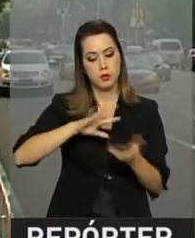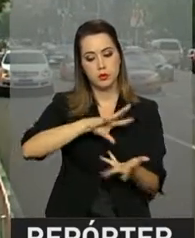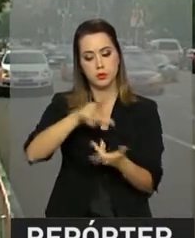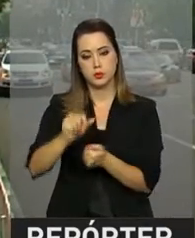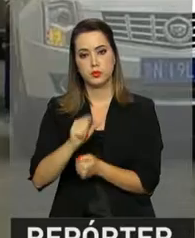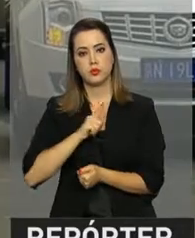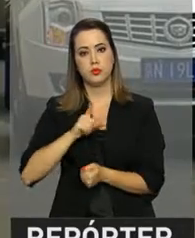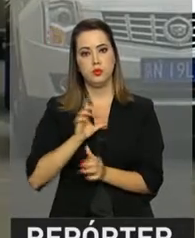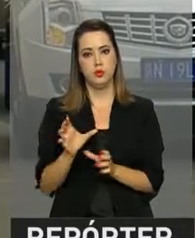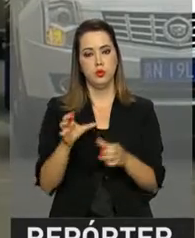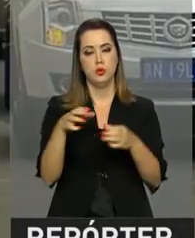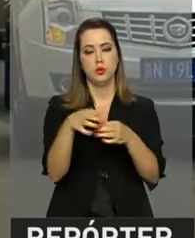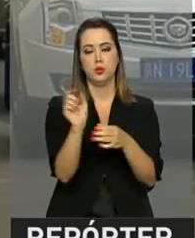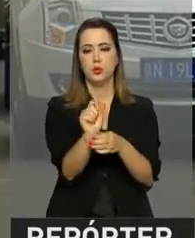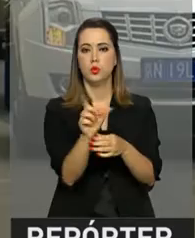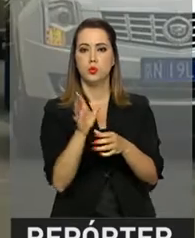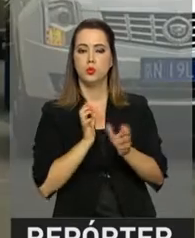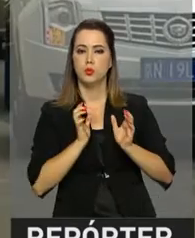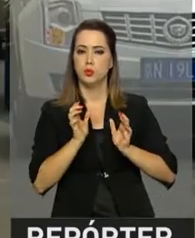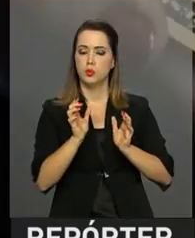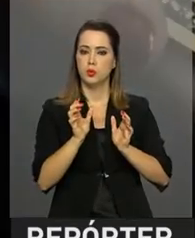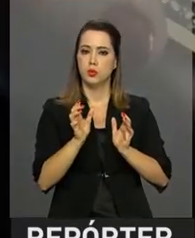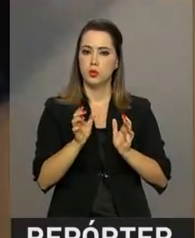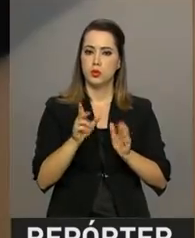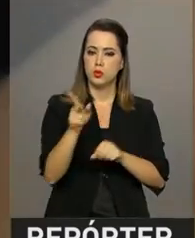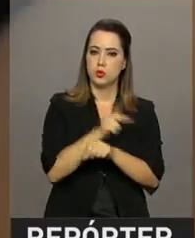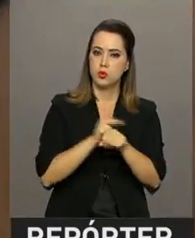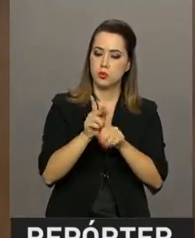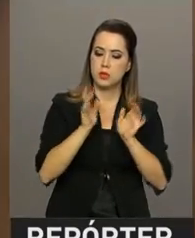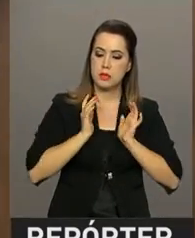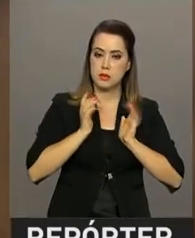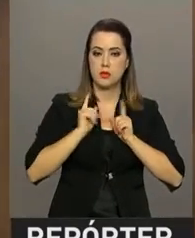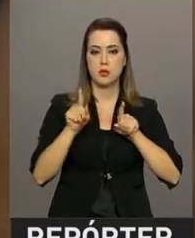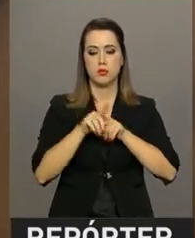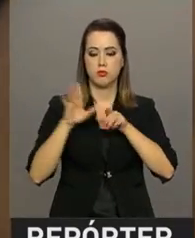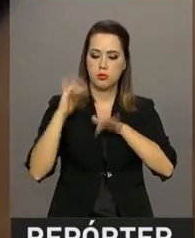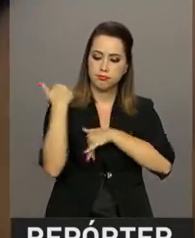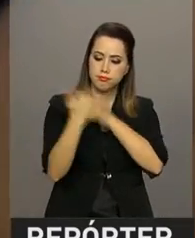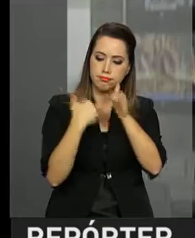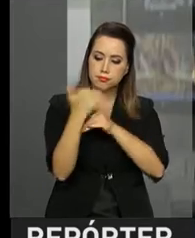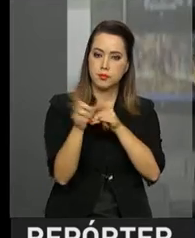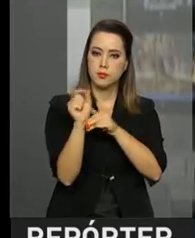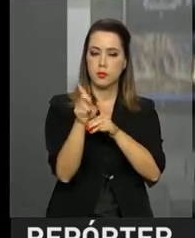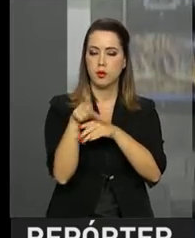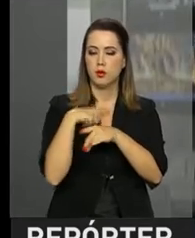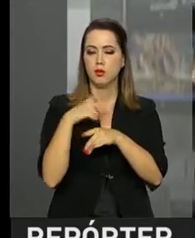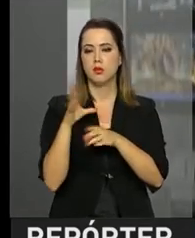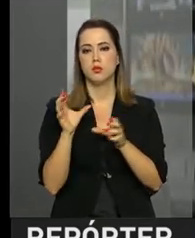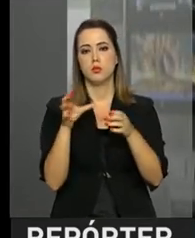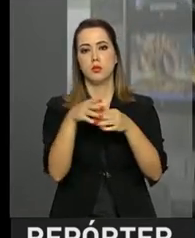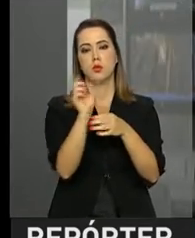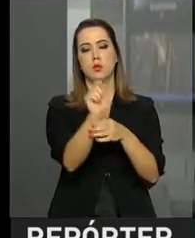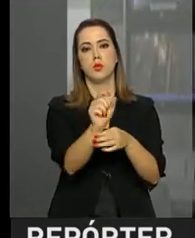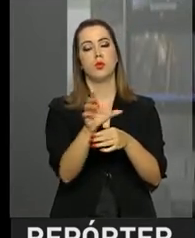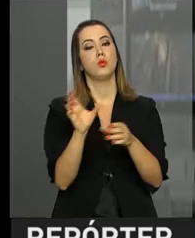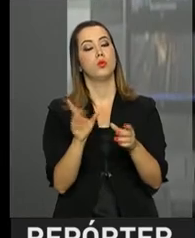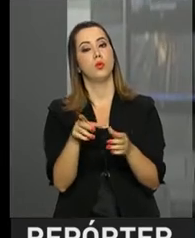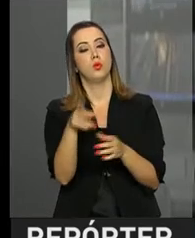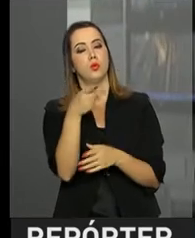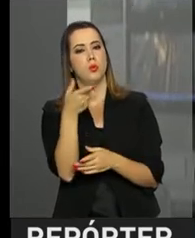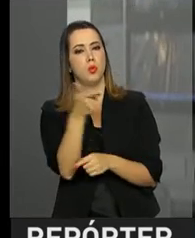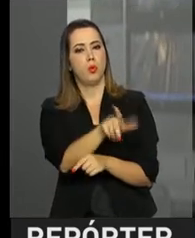e ricos de todos os continentes do mundo. E além do debate sobre a economia mundial, o grupo se tornou fórum para